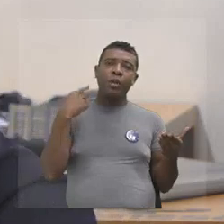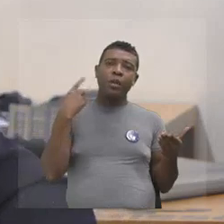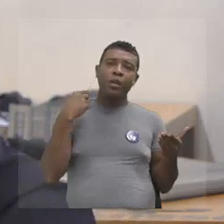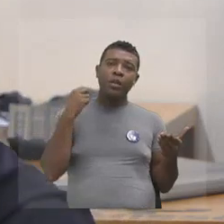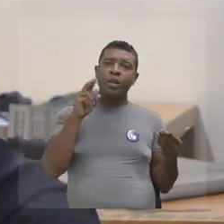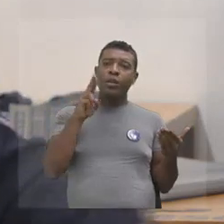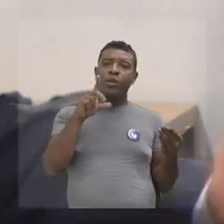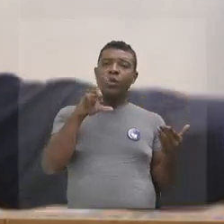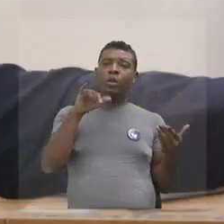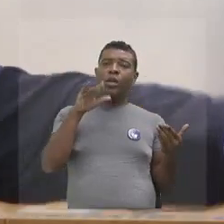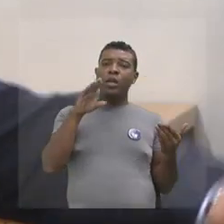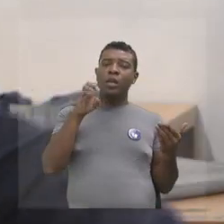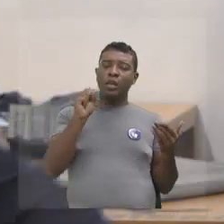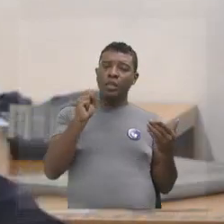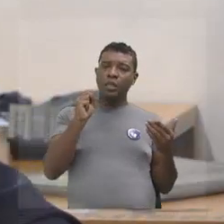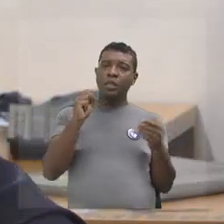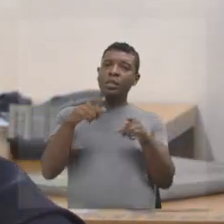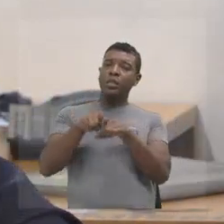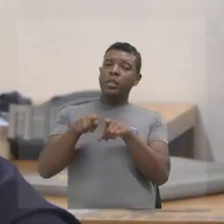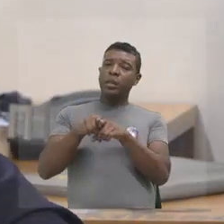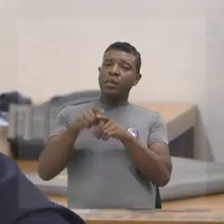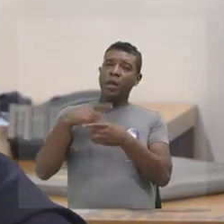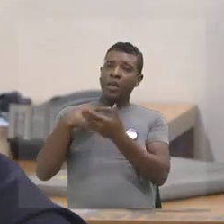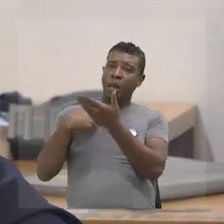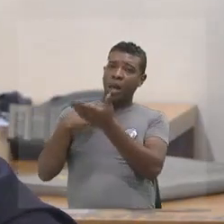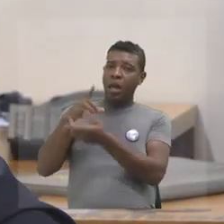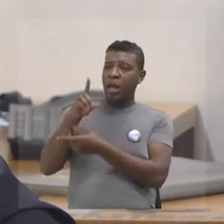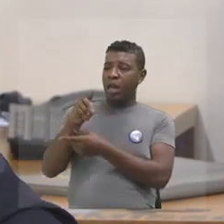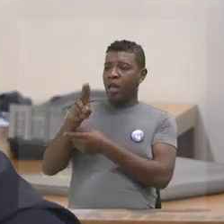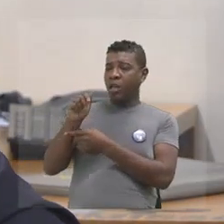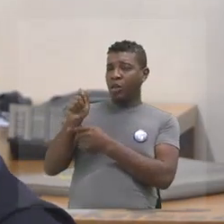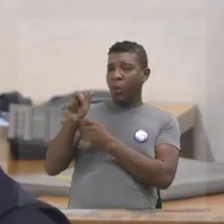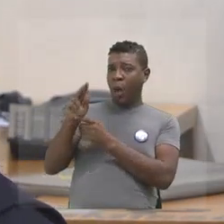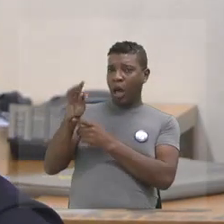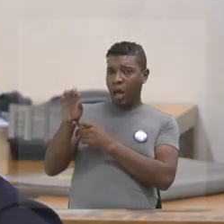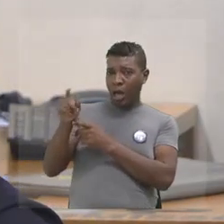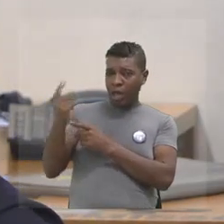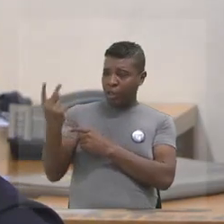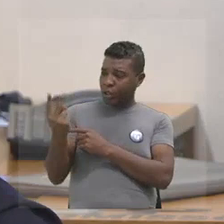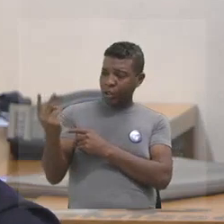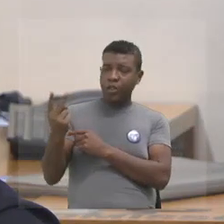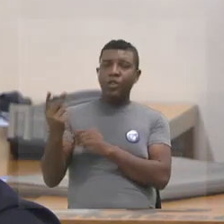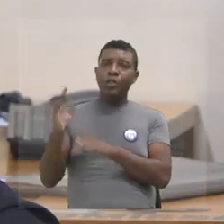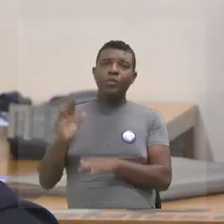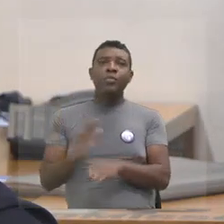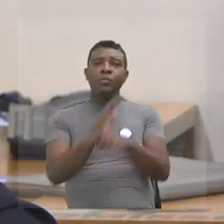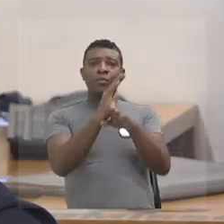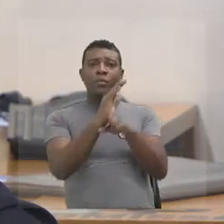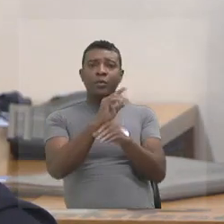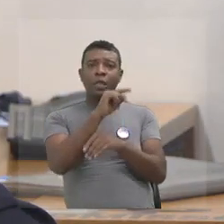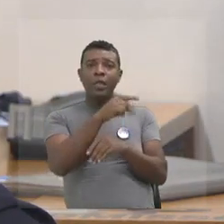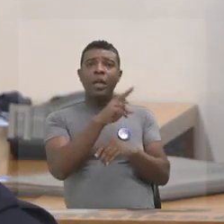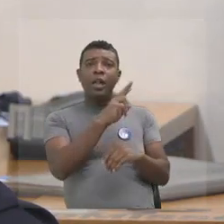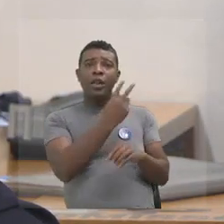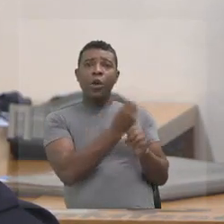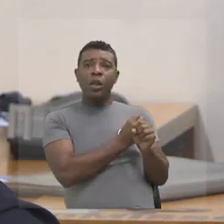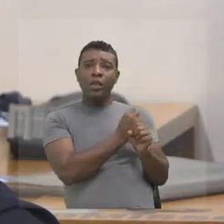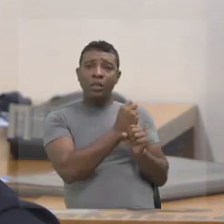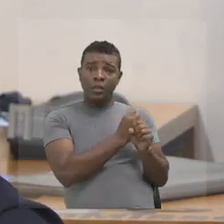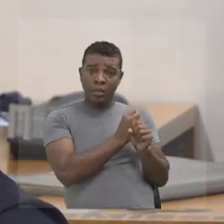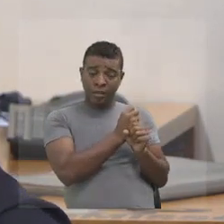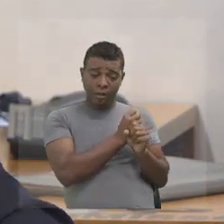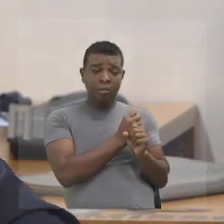Ulisses também tem aqui o Duarte bxi e ali secretária já tem dois anos que tem duas